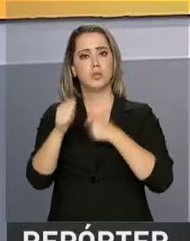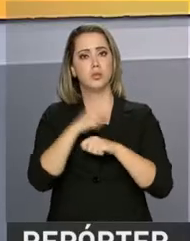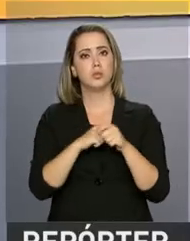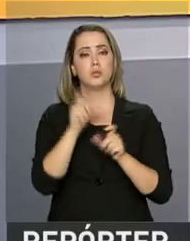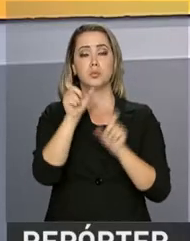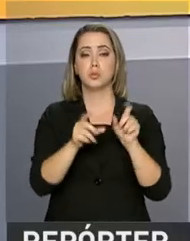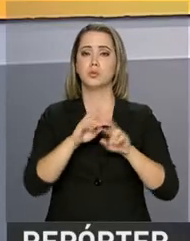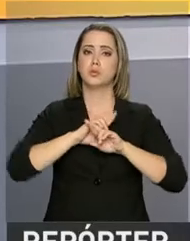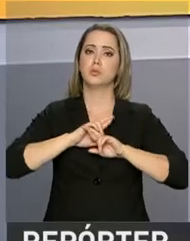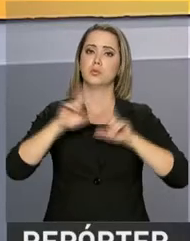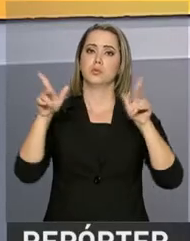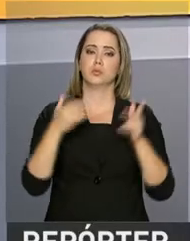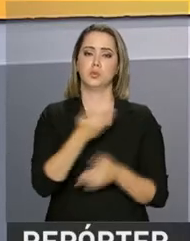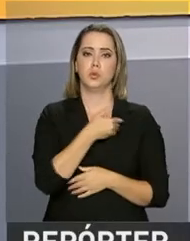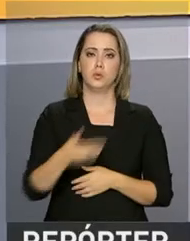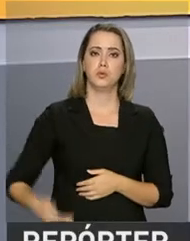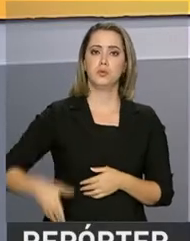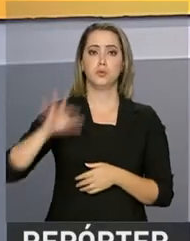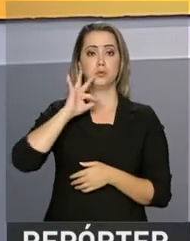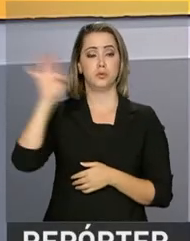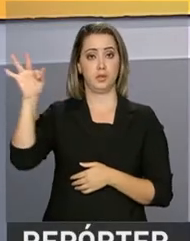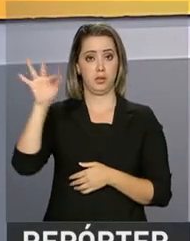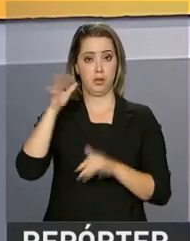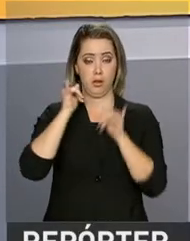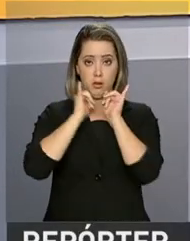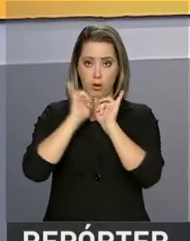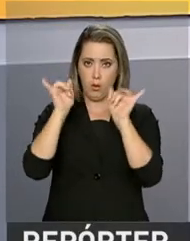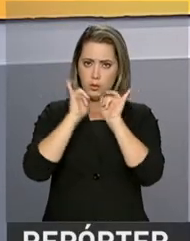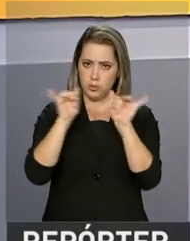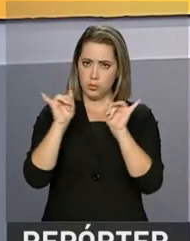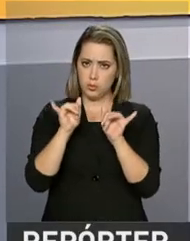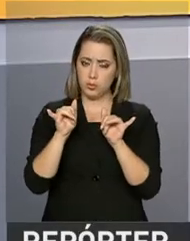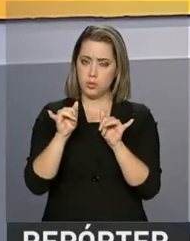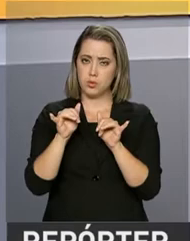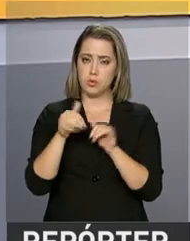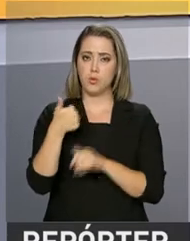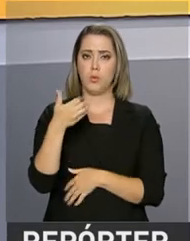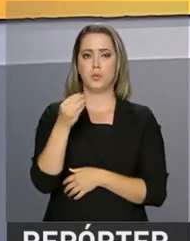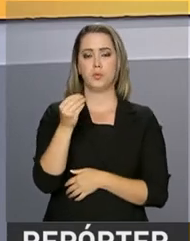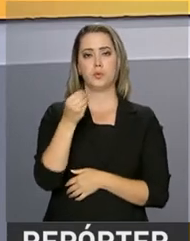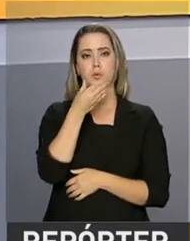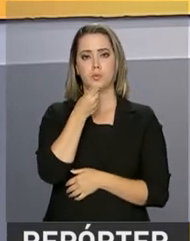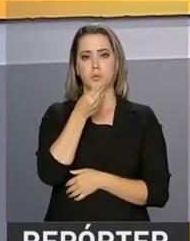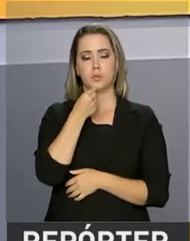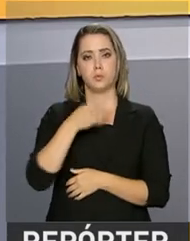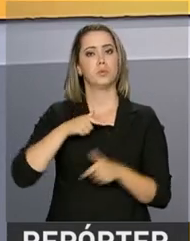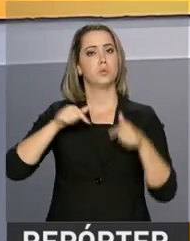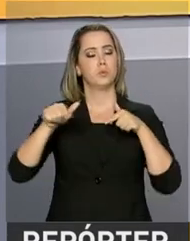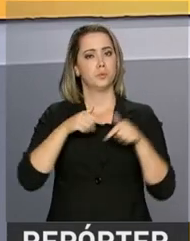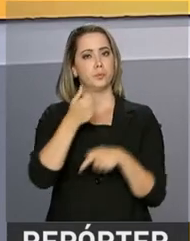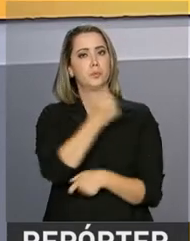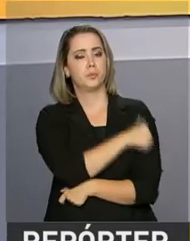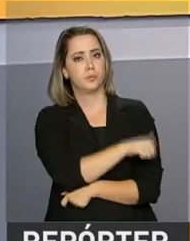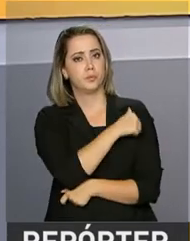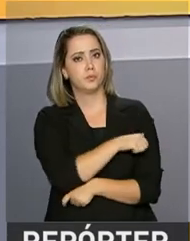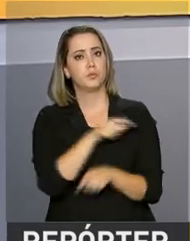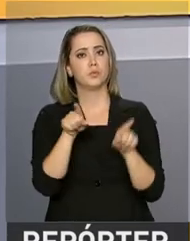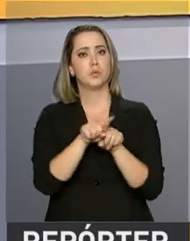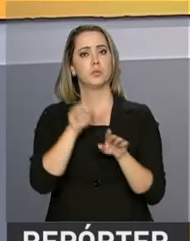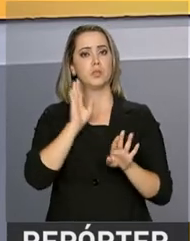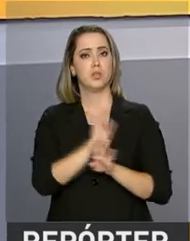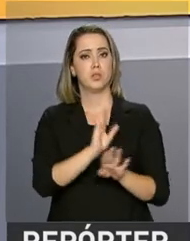o governo federal anunciou o envio de 100 homens da força nacional promovido para o estado do rio de janeiro que também vai receber um reforço